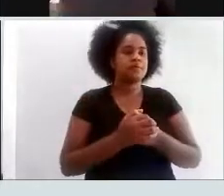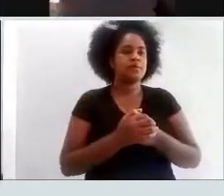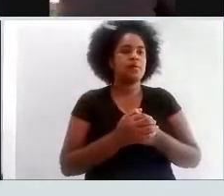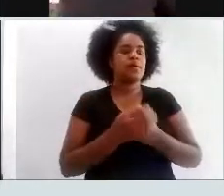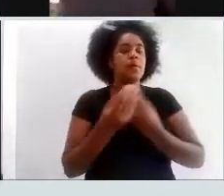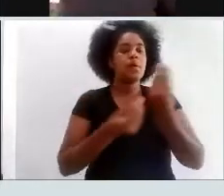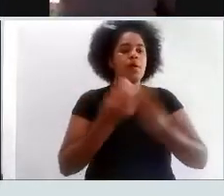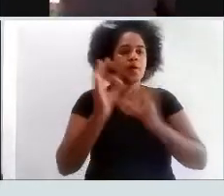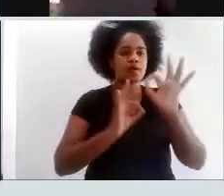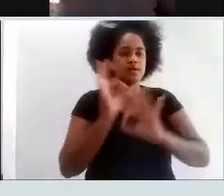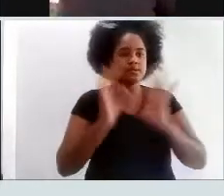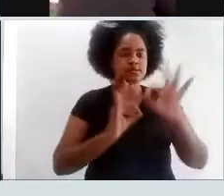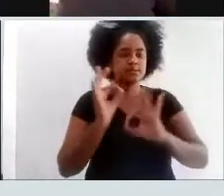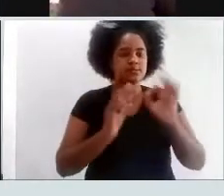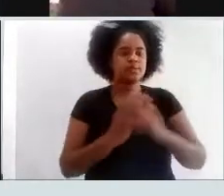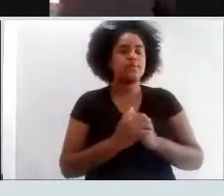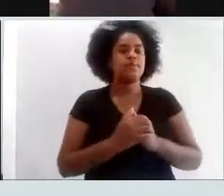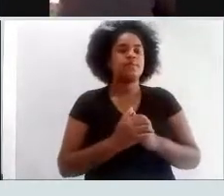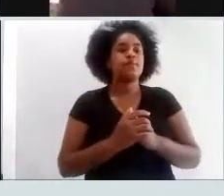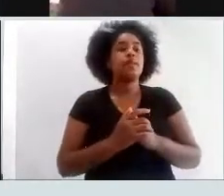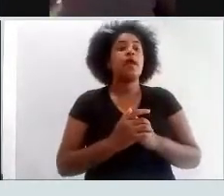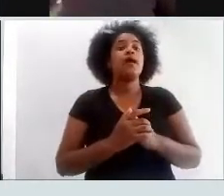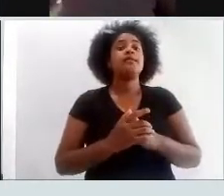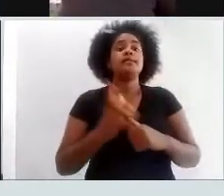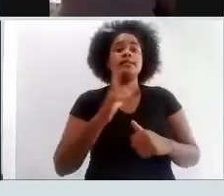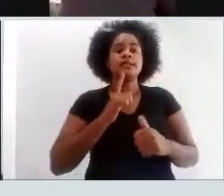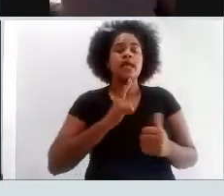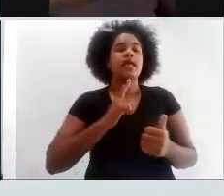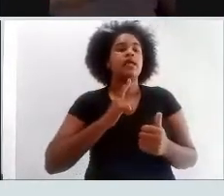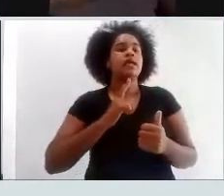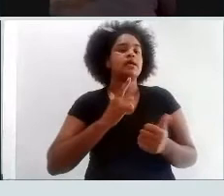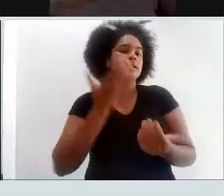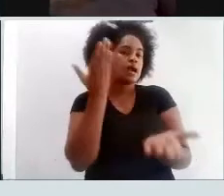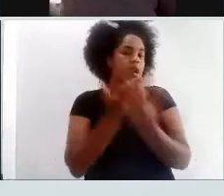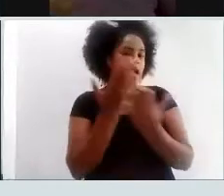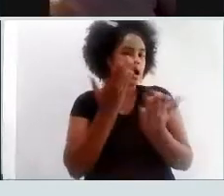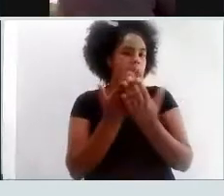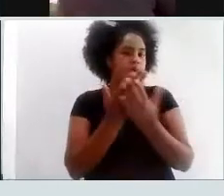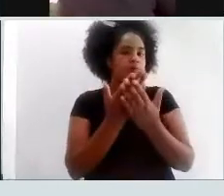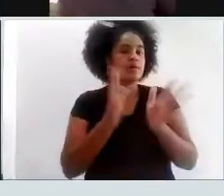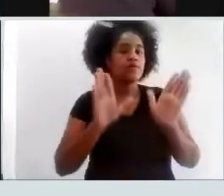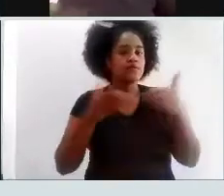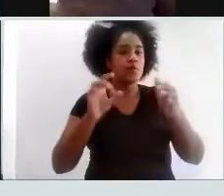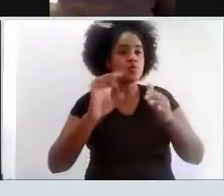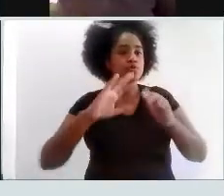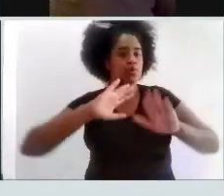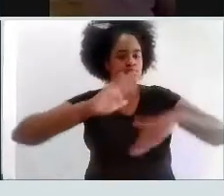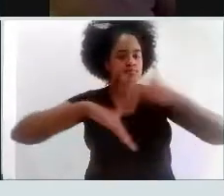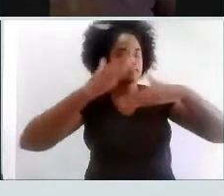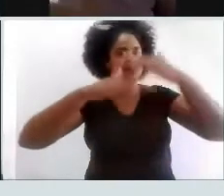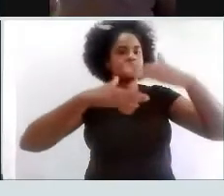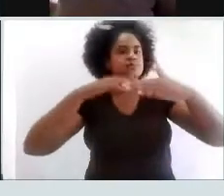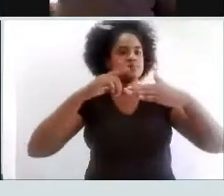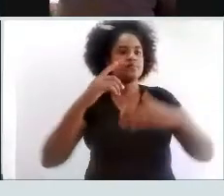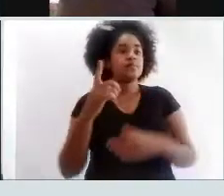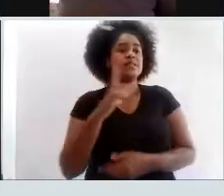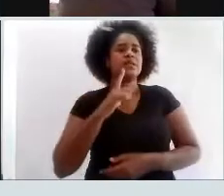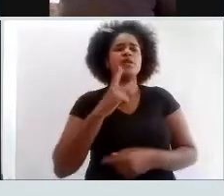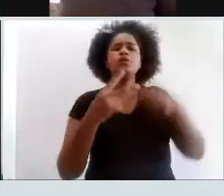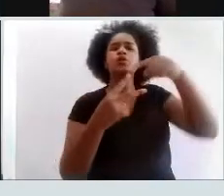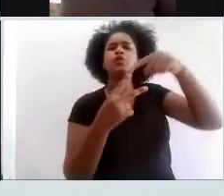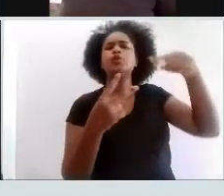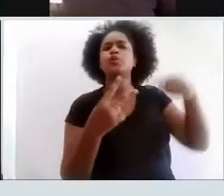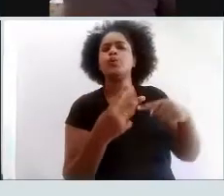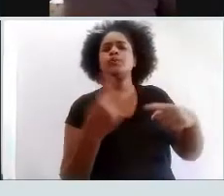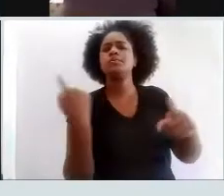aula só sobre desenvolvimento e a gente vai discutir com muita calma, né? Por que 2 desenvolvimentos? Qual a relação desse desenvolvimento